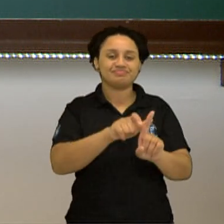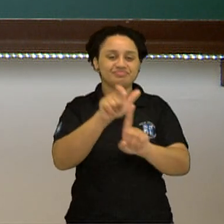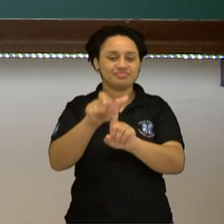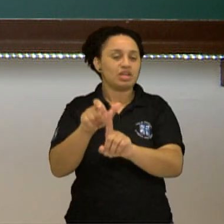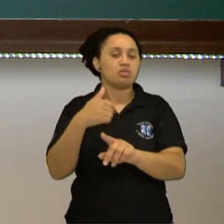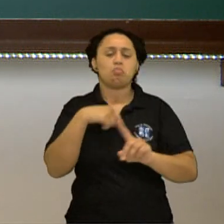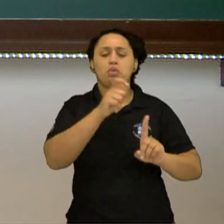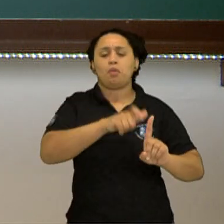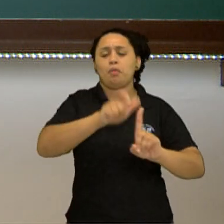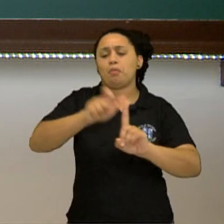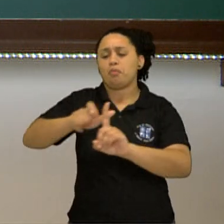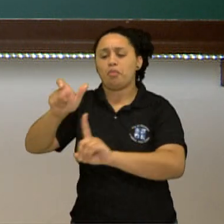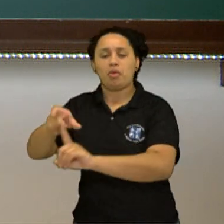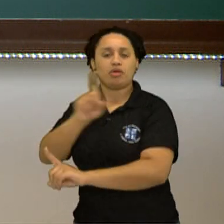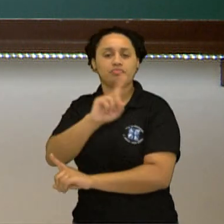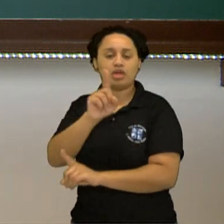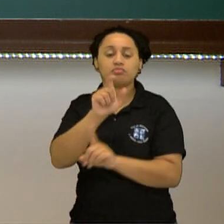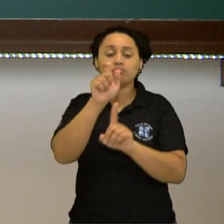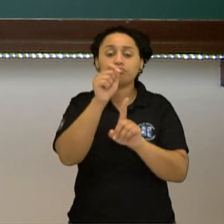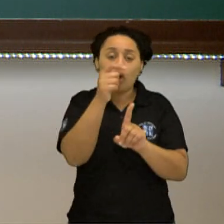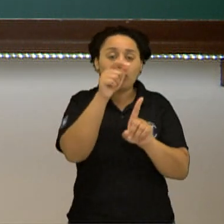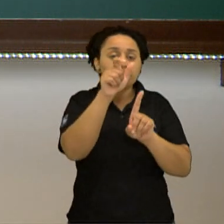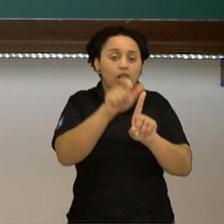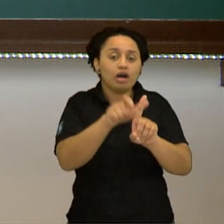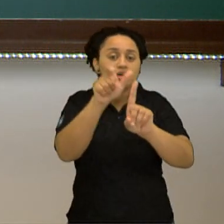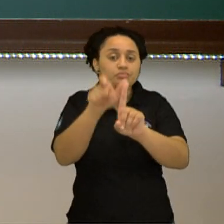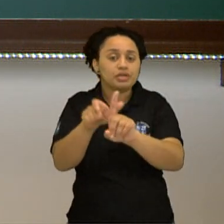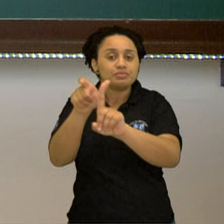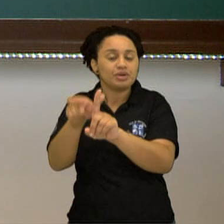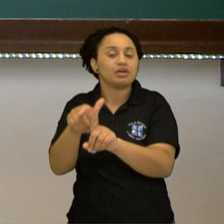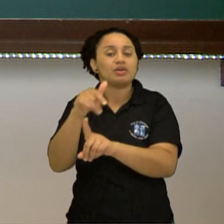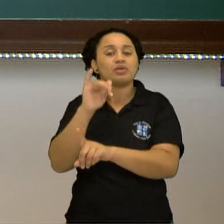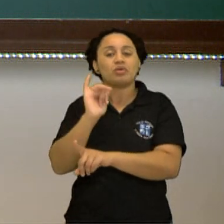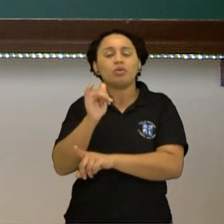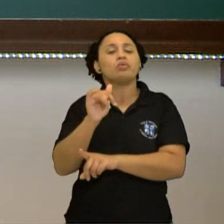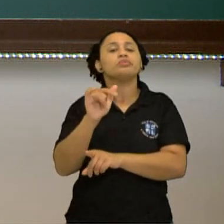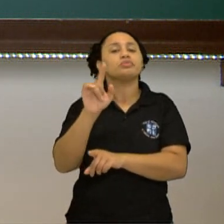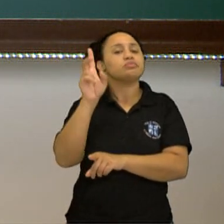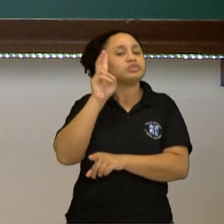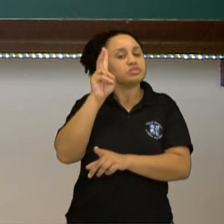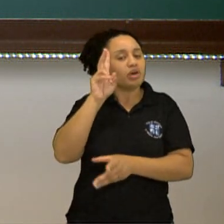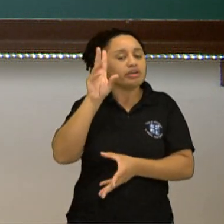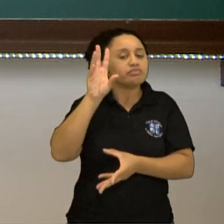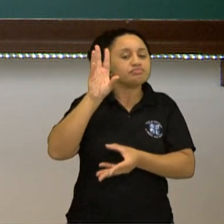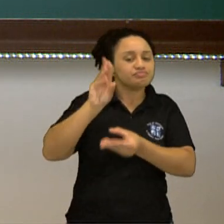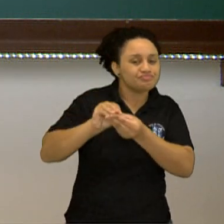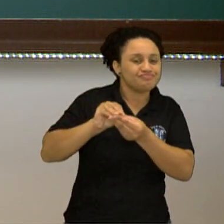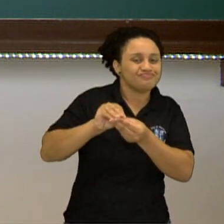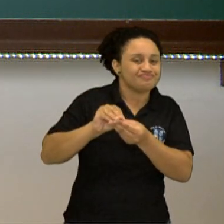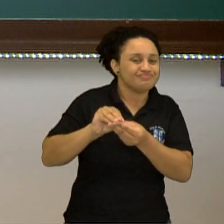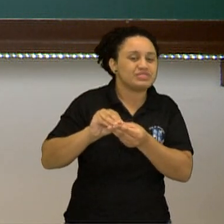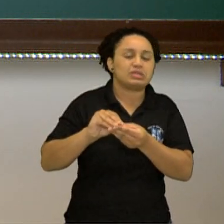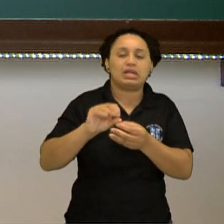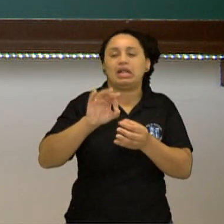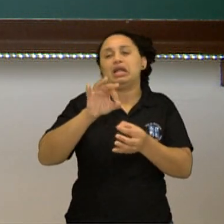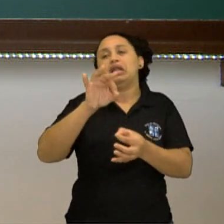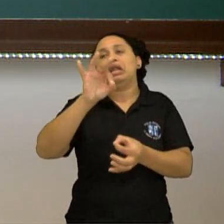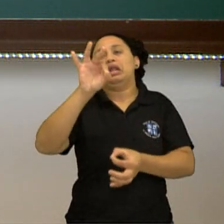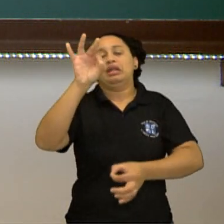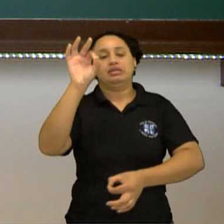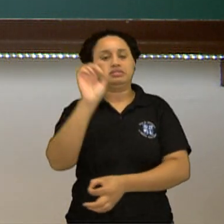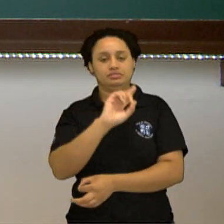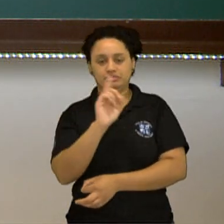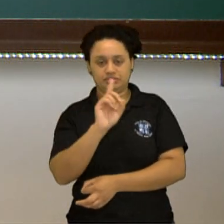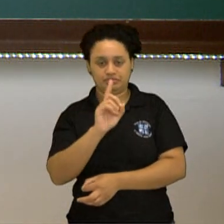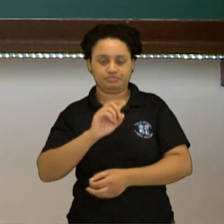muitos. A ideia do conto é trazer uma história mais sintetizada, não tão elaborada como